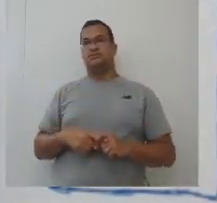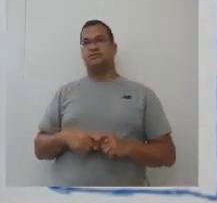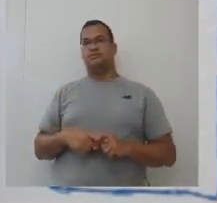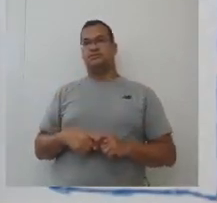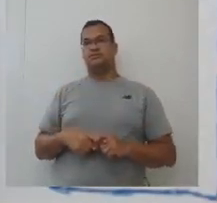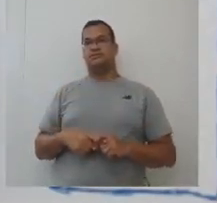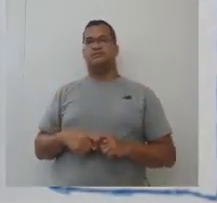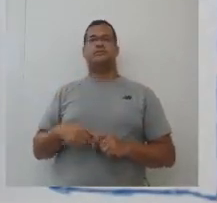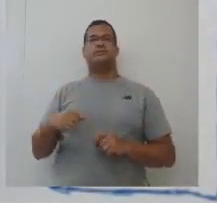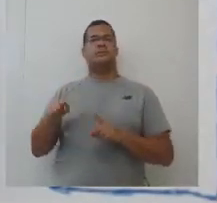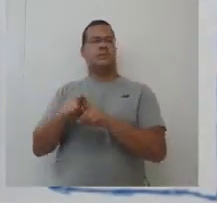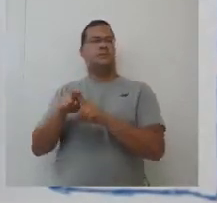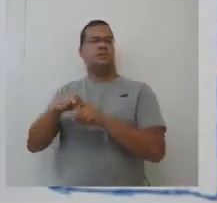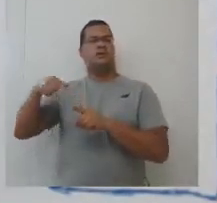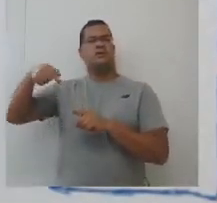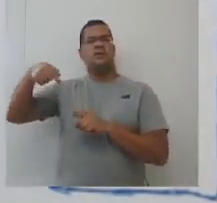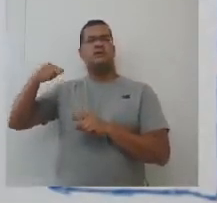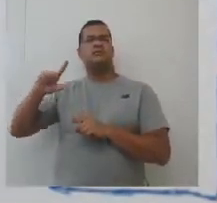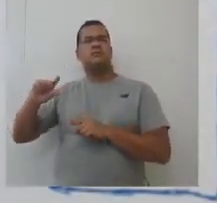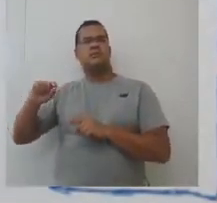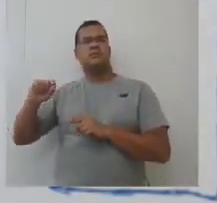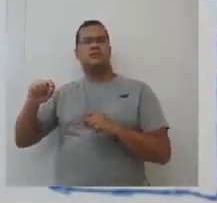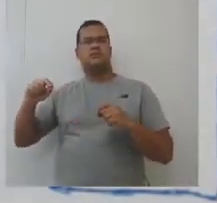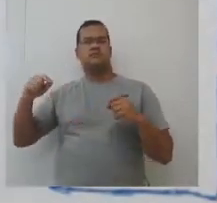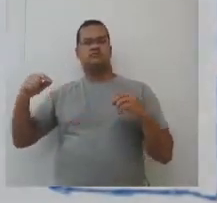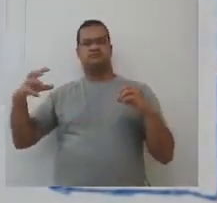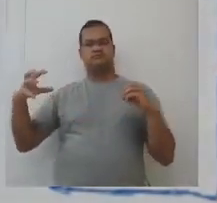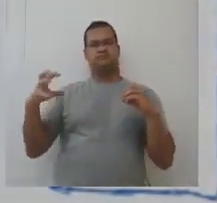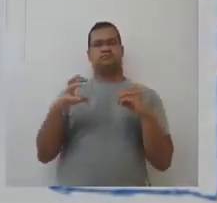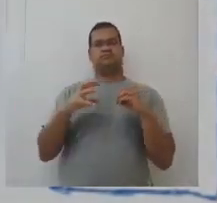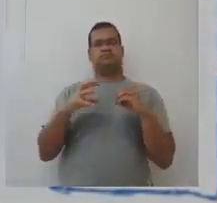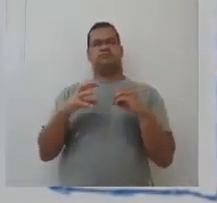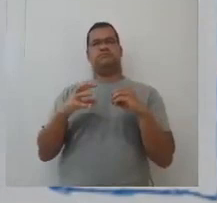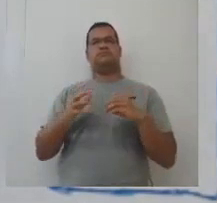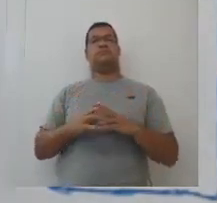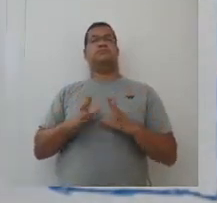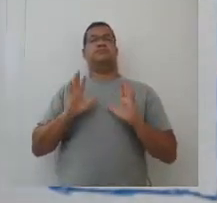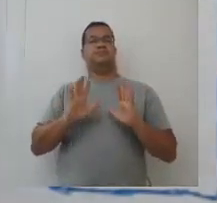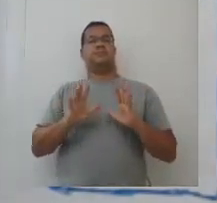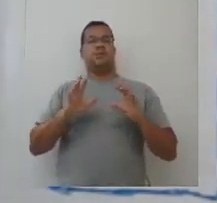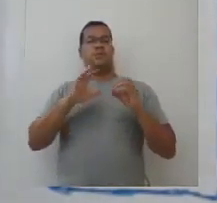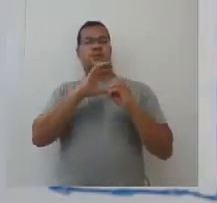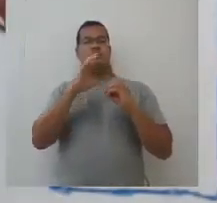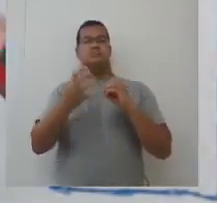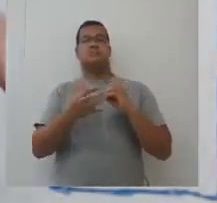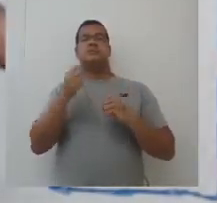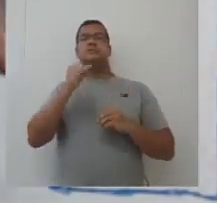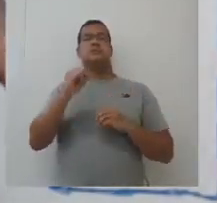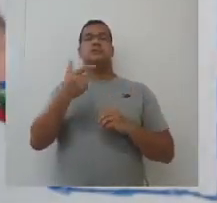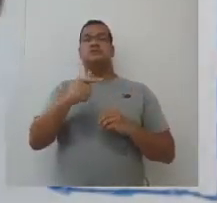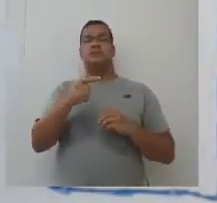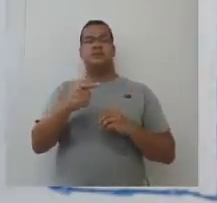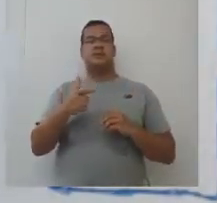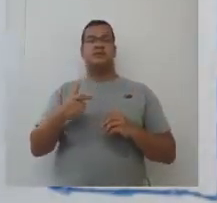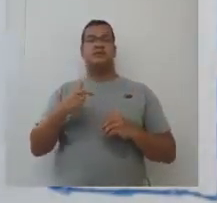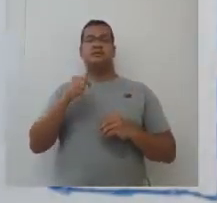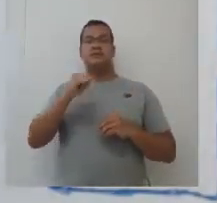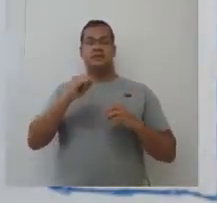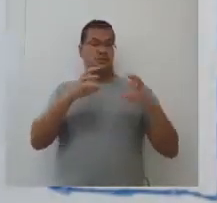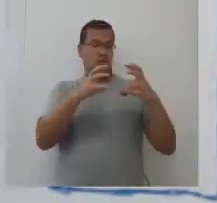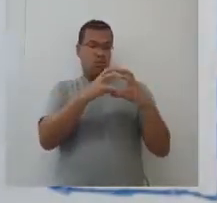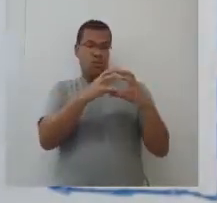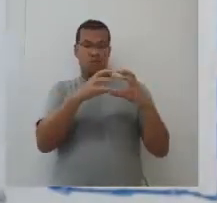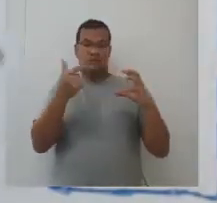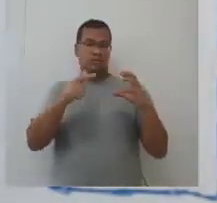Então a força seria uma força o quê? Atrativa. Então, o campo elétrico, e se não tiver carga? Se um corpo não